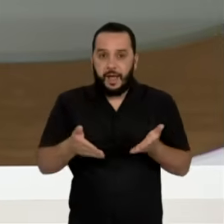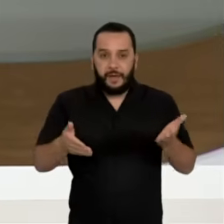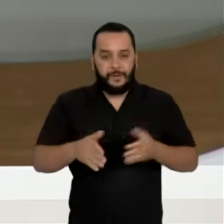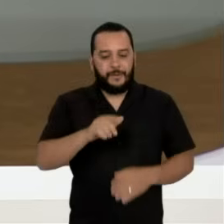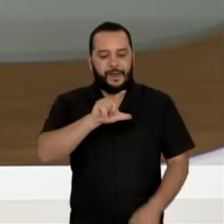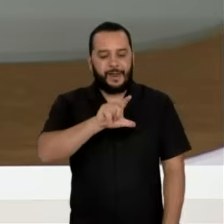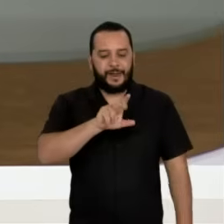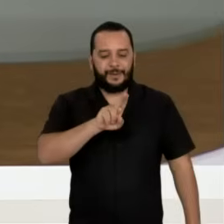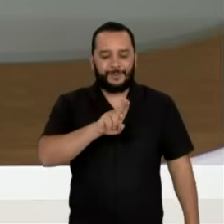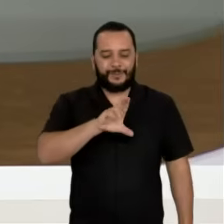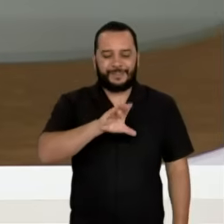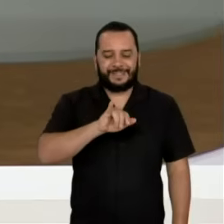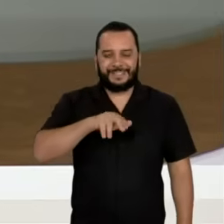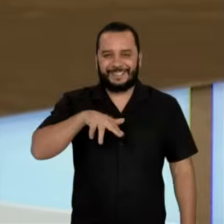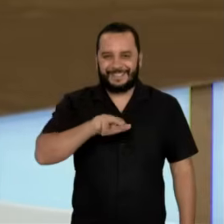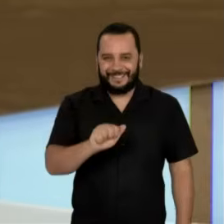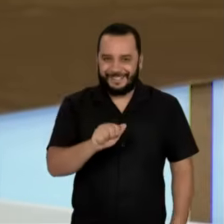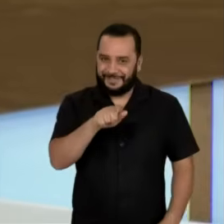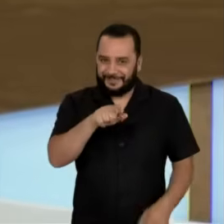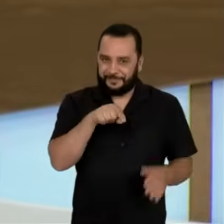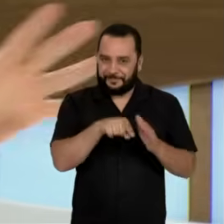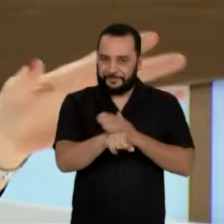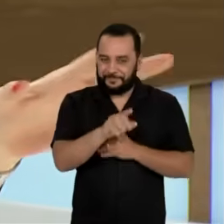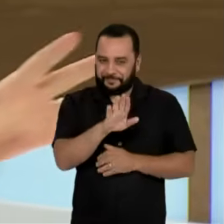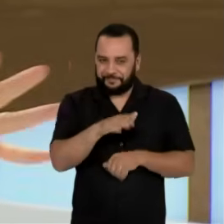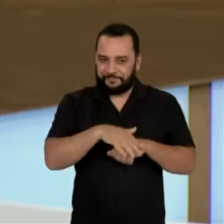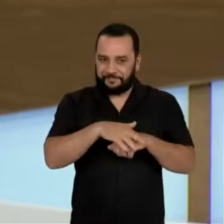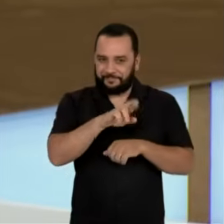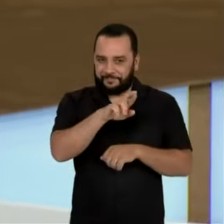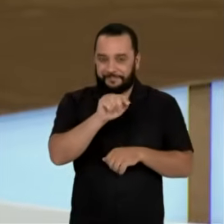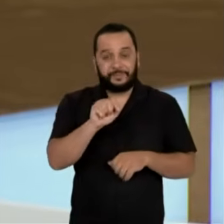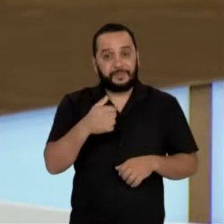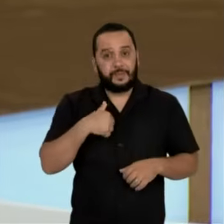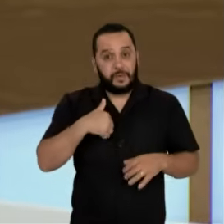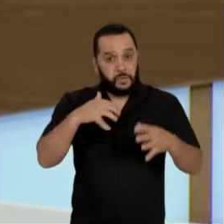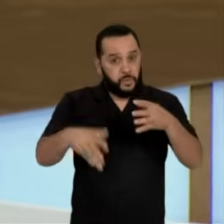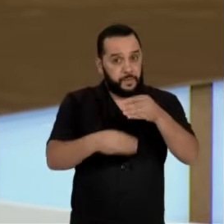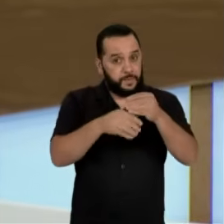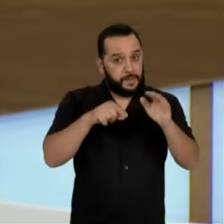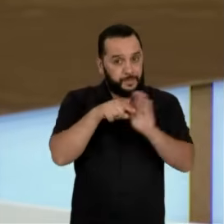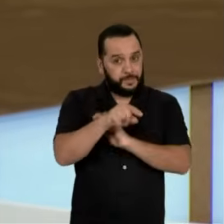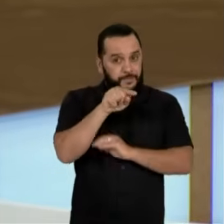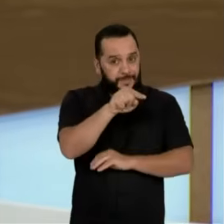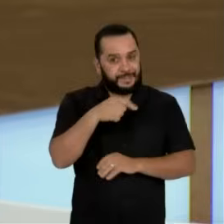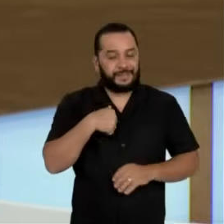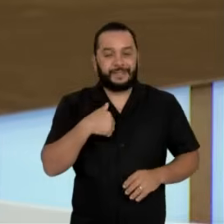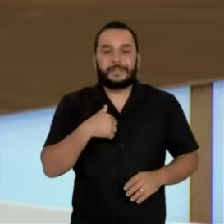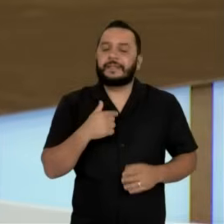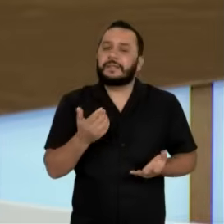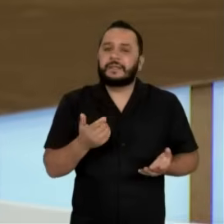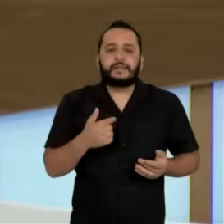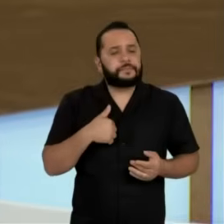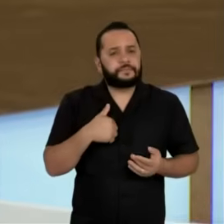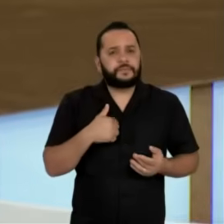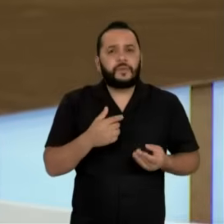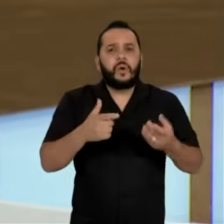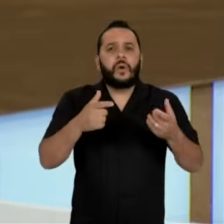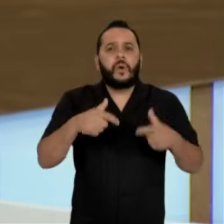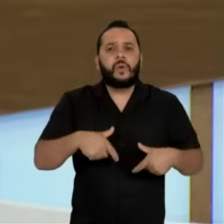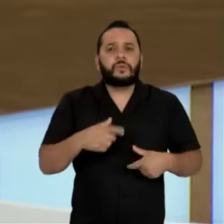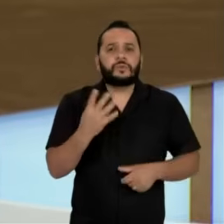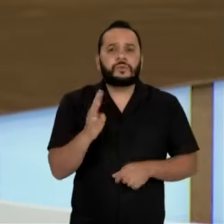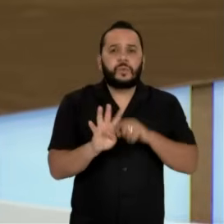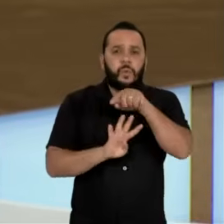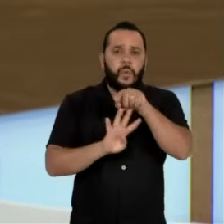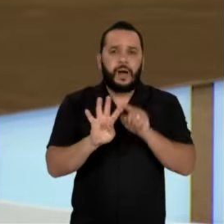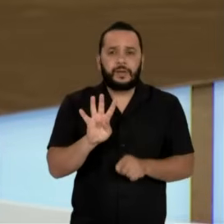Luciana, como eu afiancei no bloco passado. Na verdade, eu queria complementar a pergunta que você fez, Daniela. Onde estão os 4